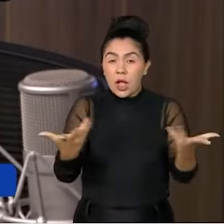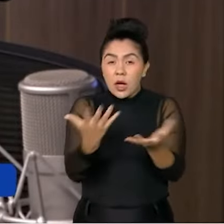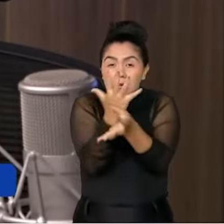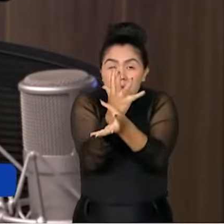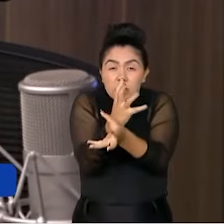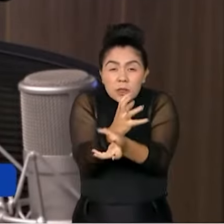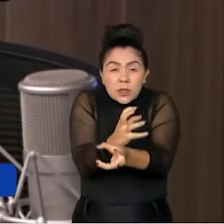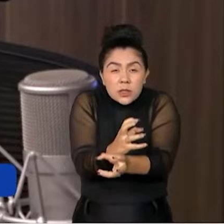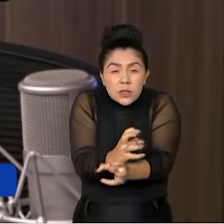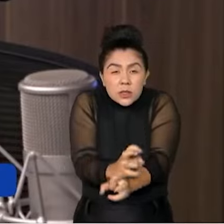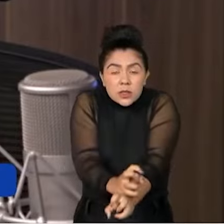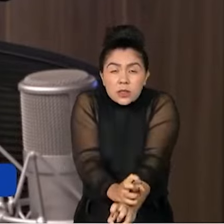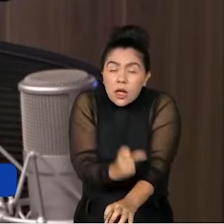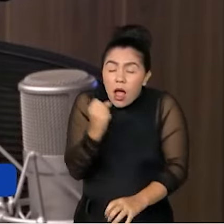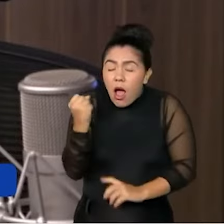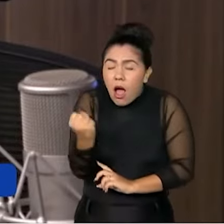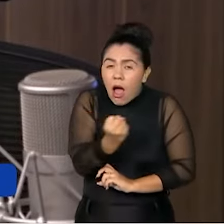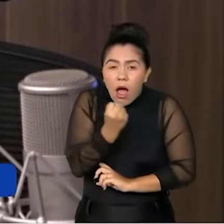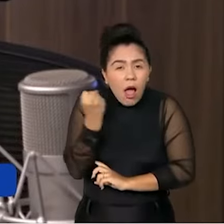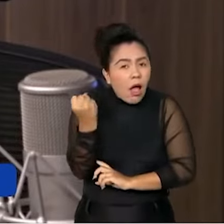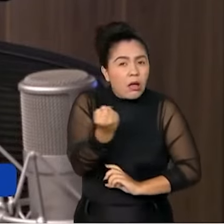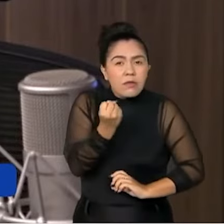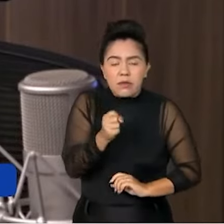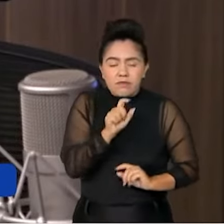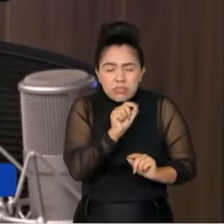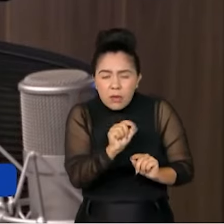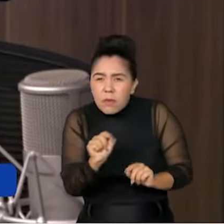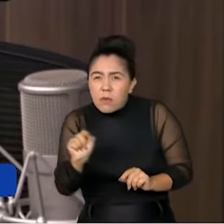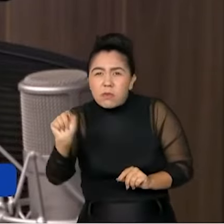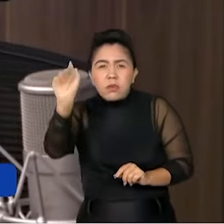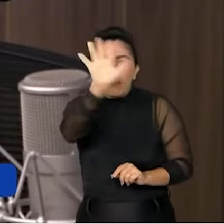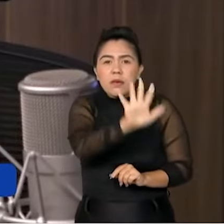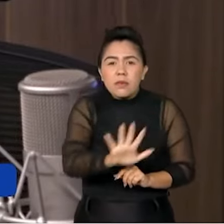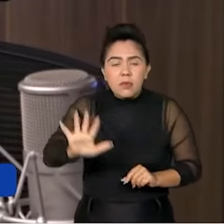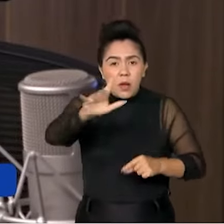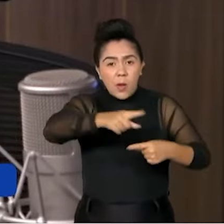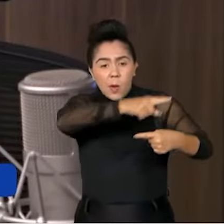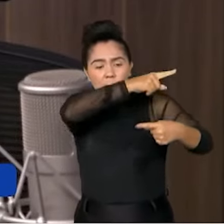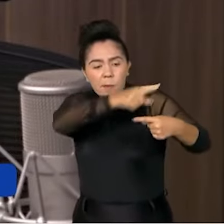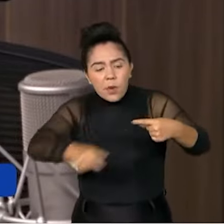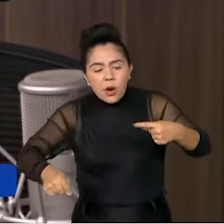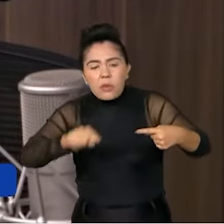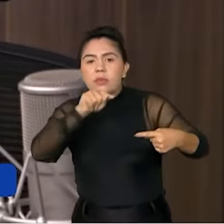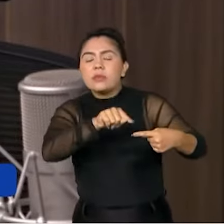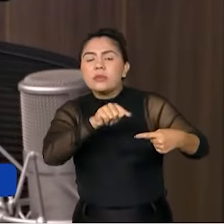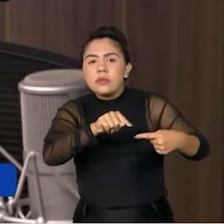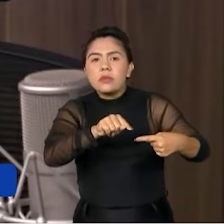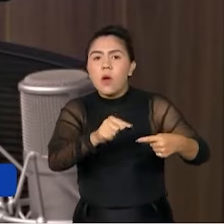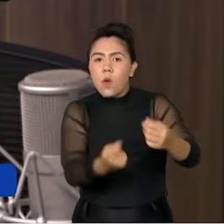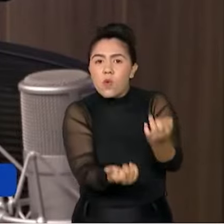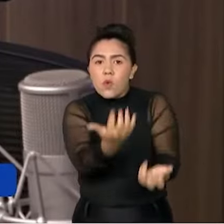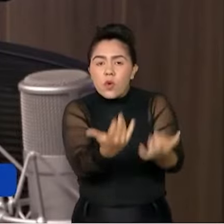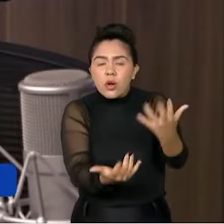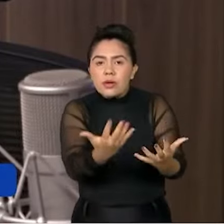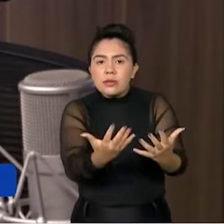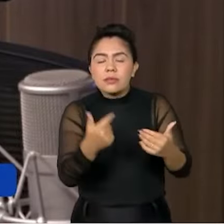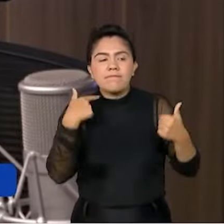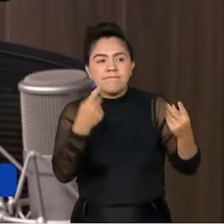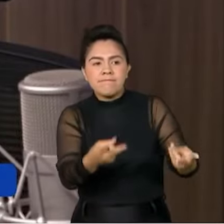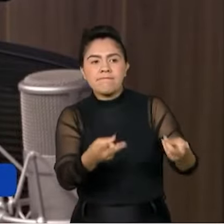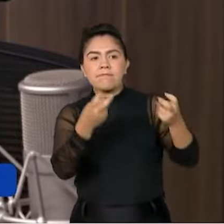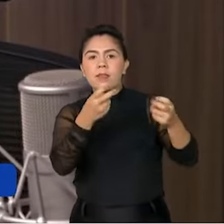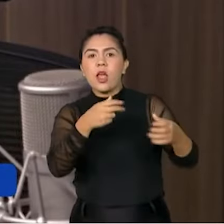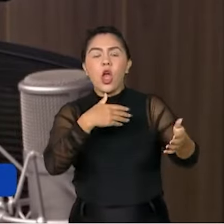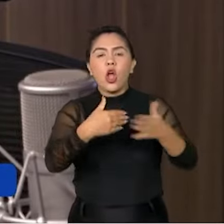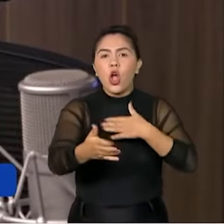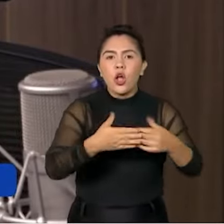severa praticamente em todo o território nacional e essa proibição caracteriza que qualquer incêndio está sendo